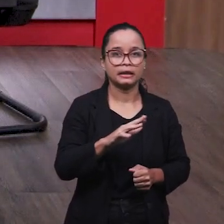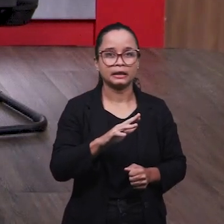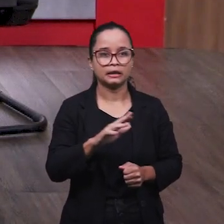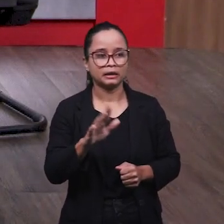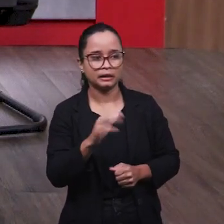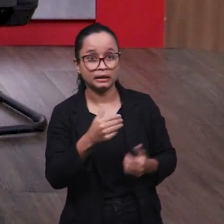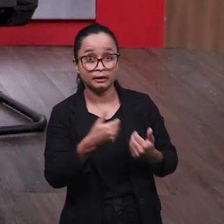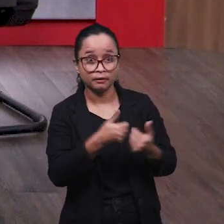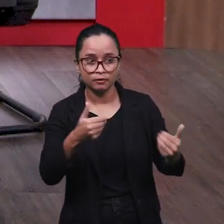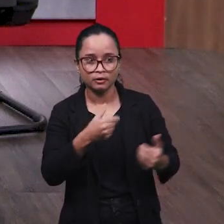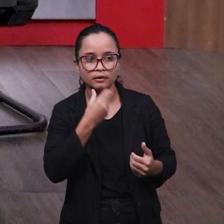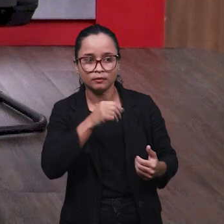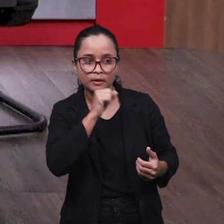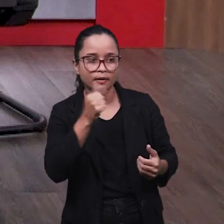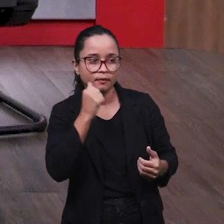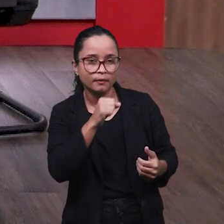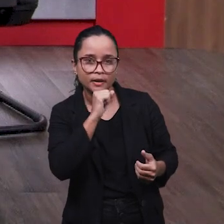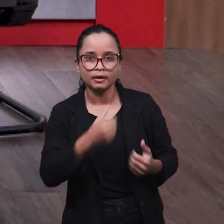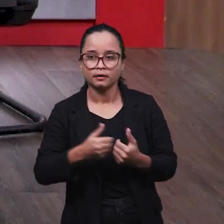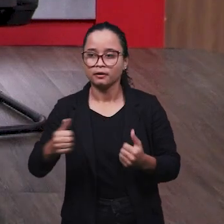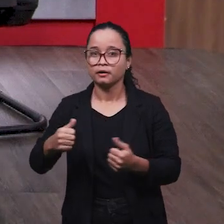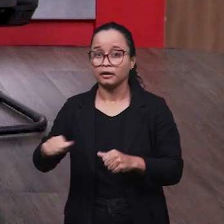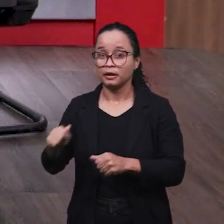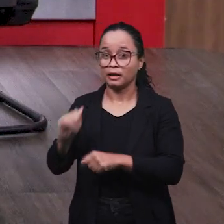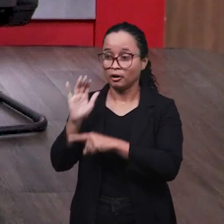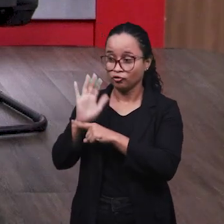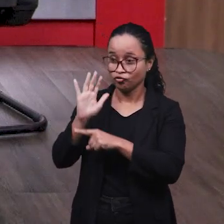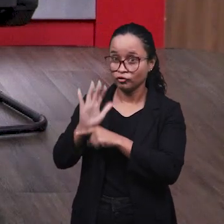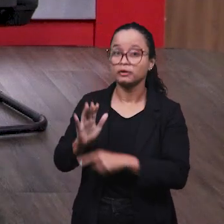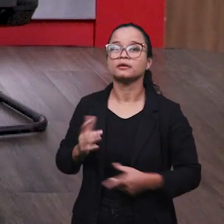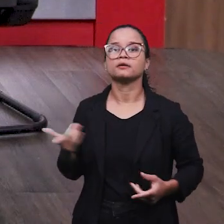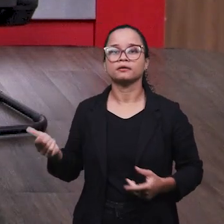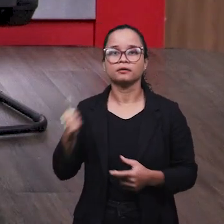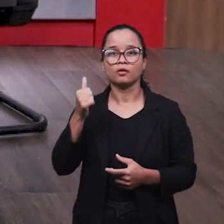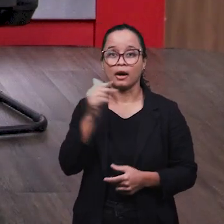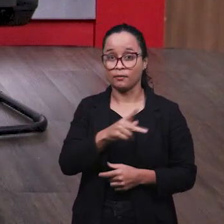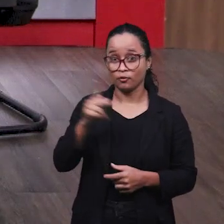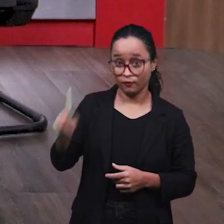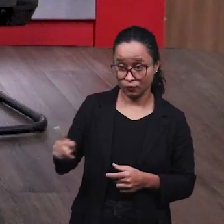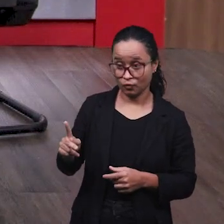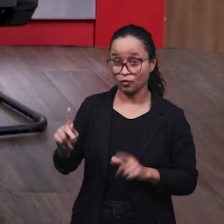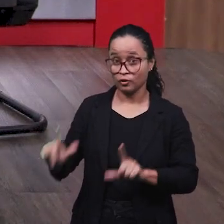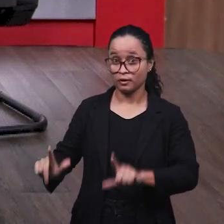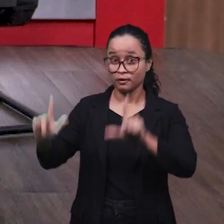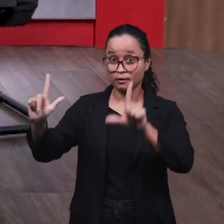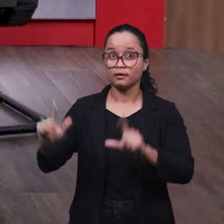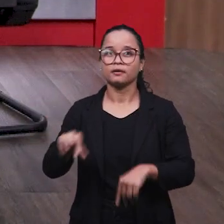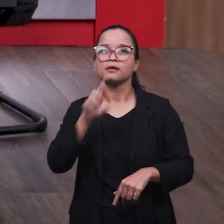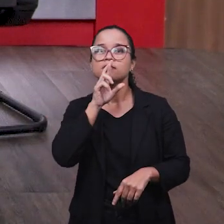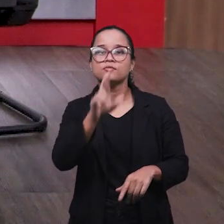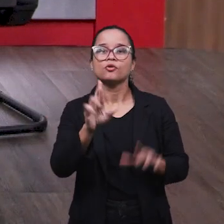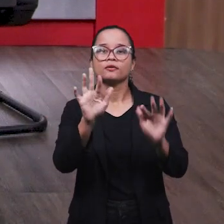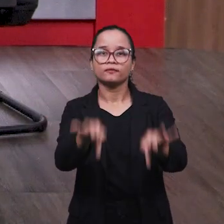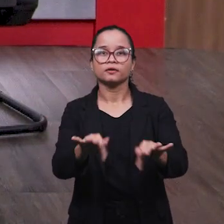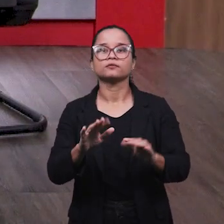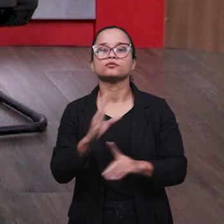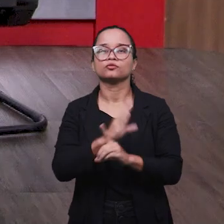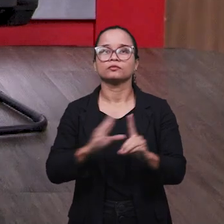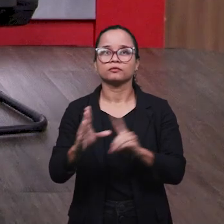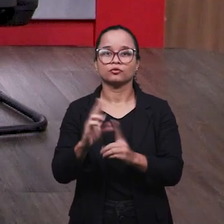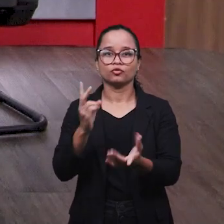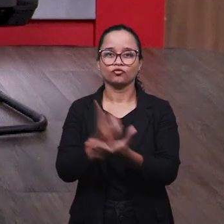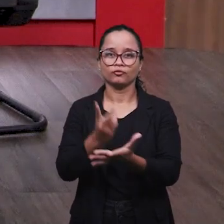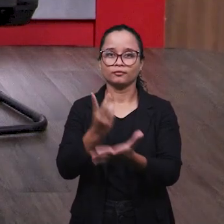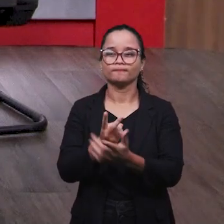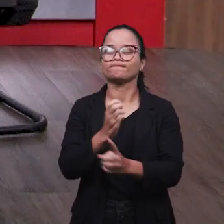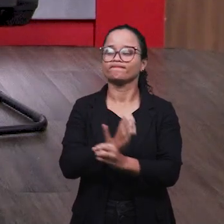ainda auxiliando a professora a segurar o cartaz, que era o material didático, e ele participou da resposta final do culto, permanecendo